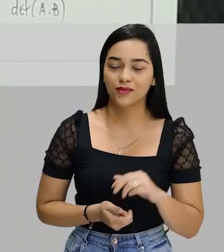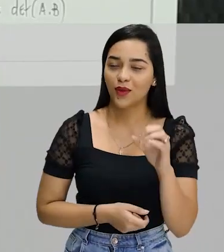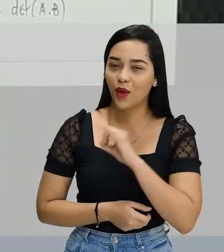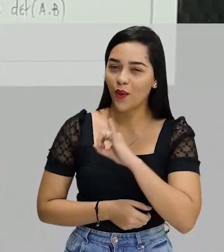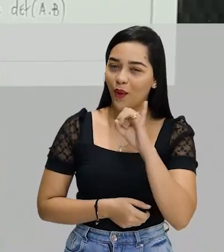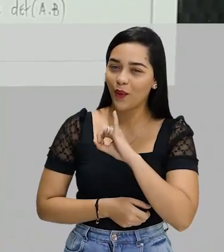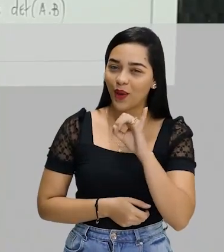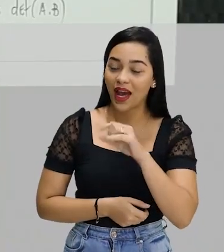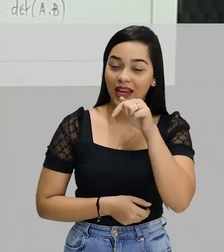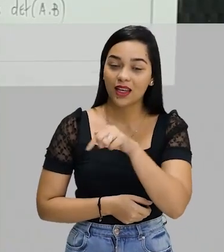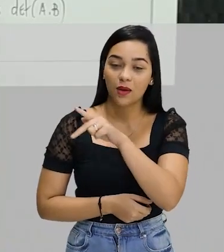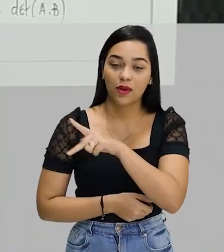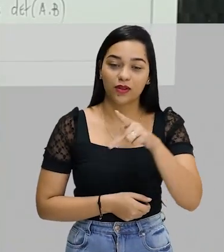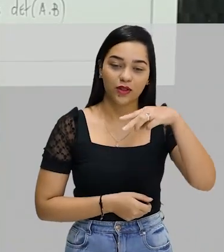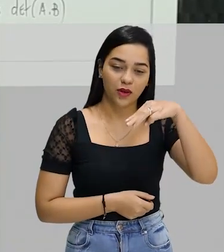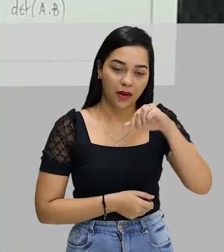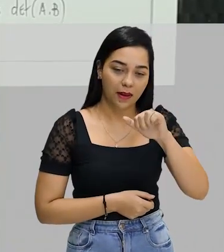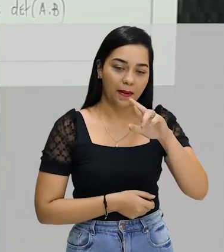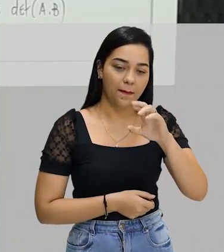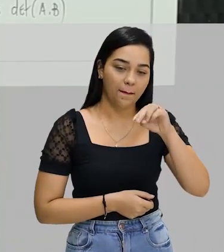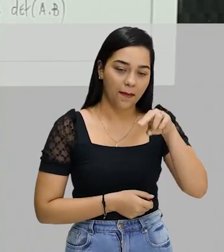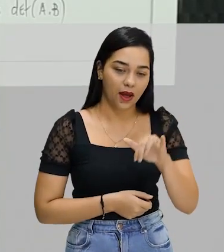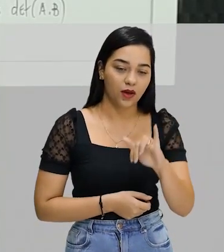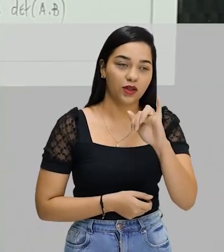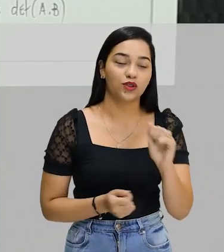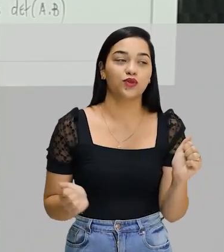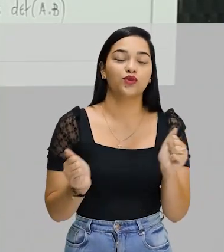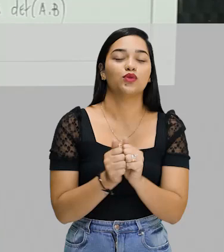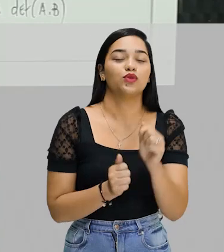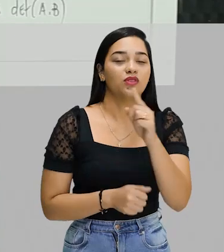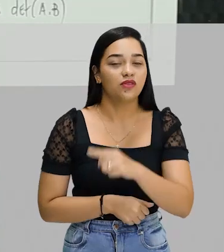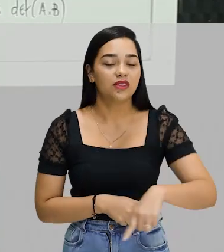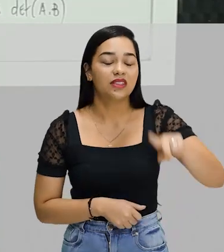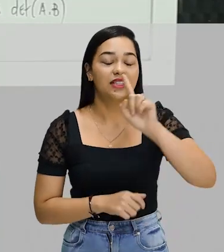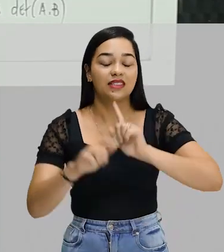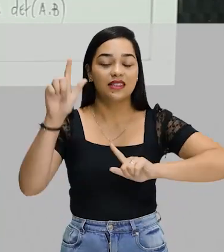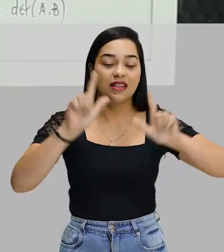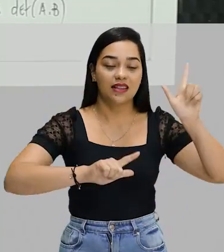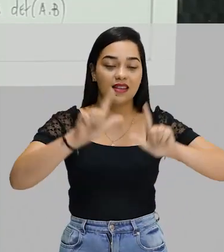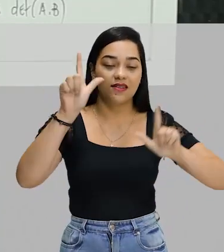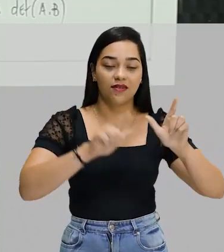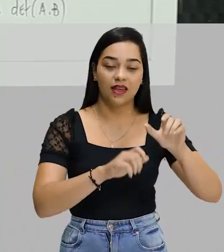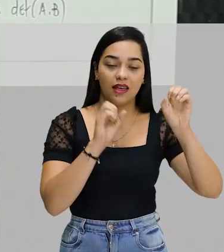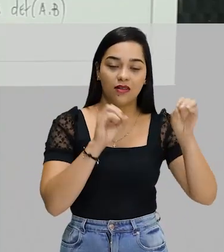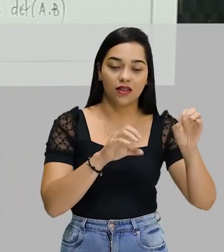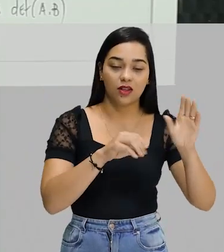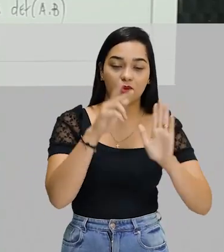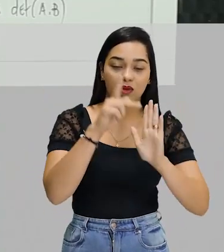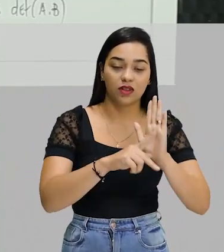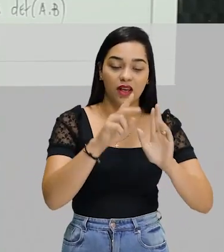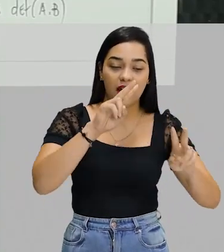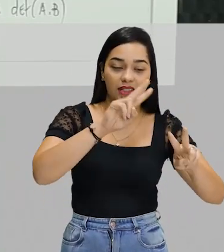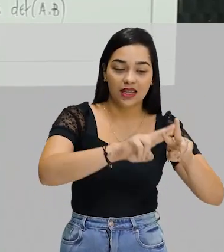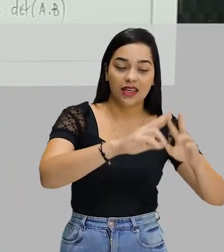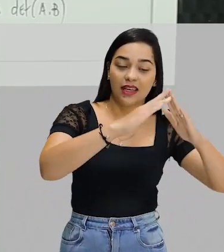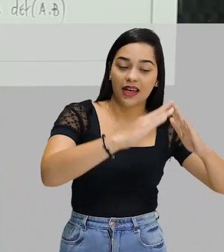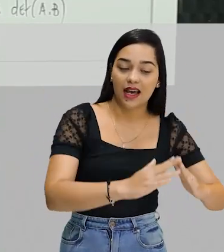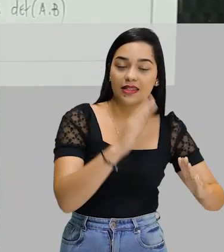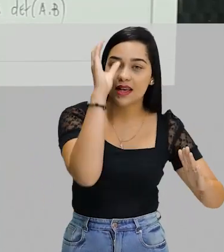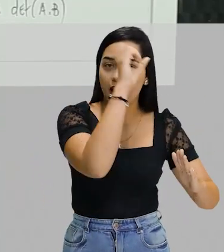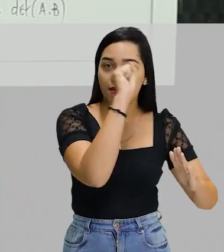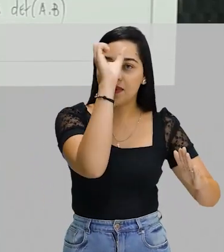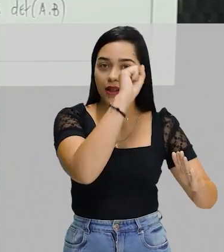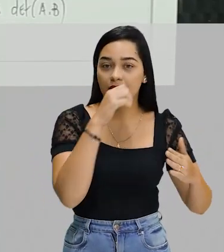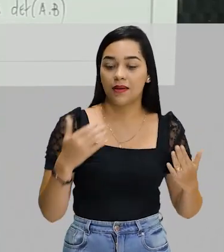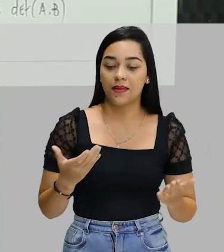Olá pessoal, aqui é o professor Maroni Beckman, mais uma vez com vocês aqui na TV Educação, no programa Hashtag Fica em Casa Aprendendo, para